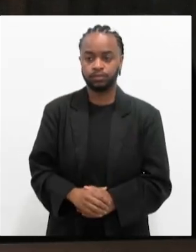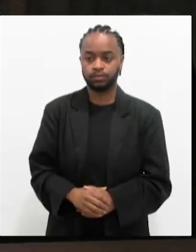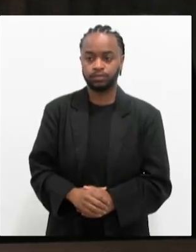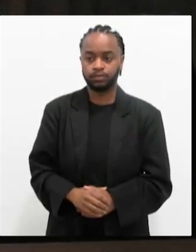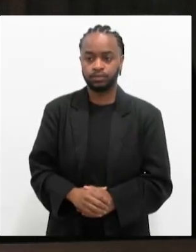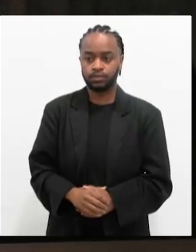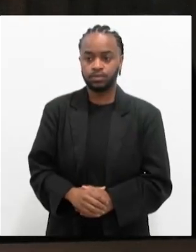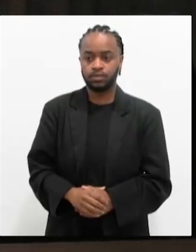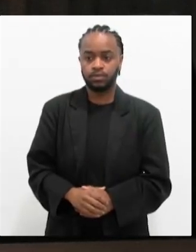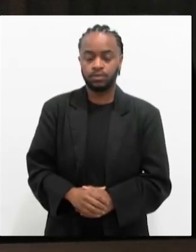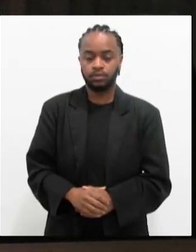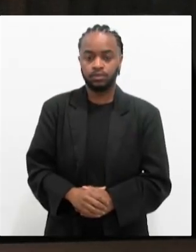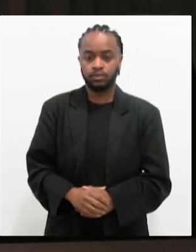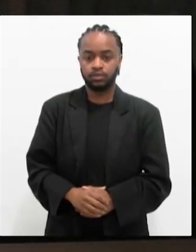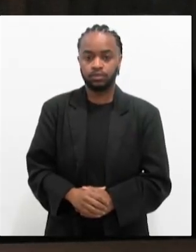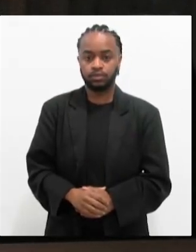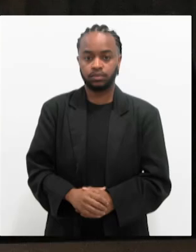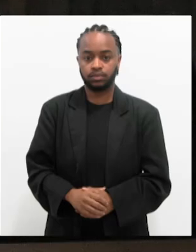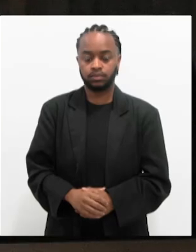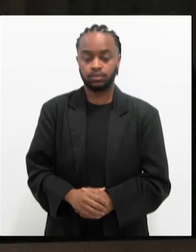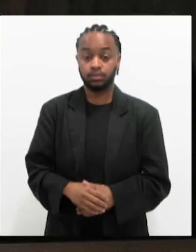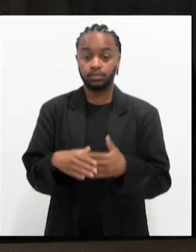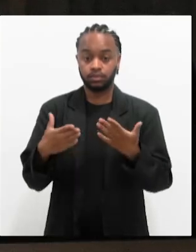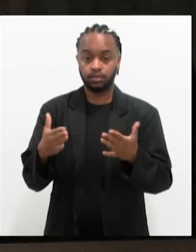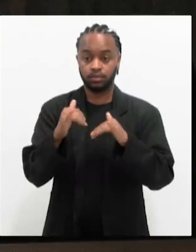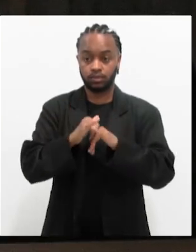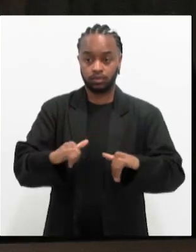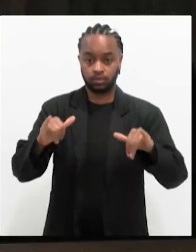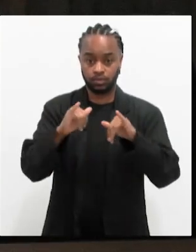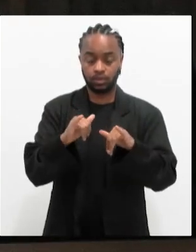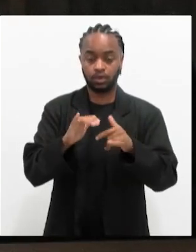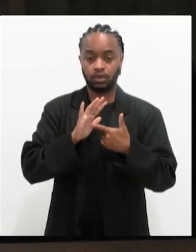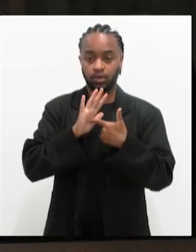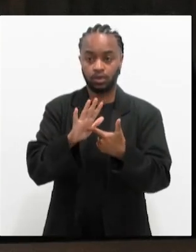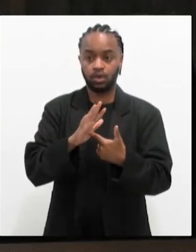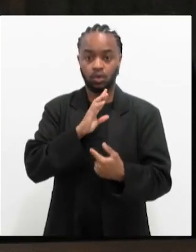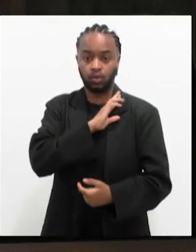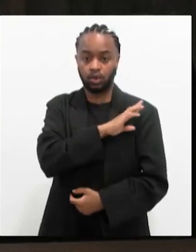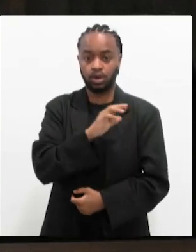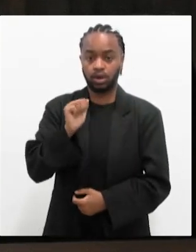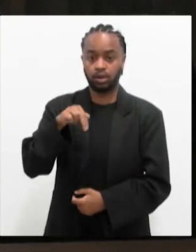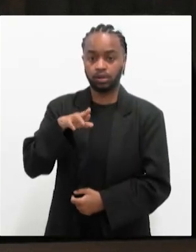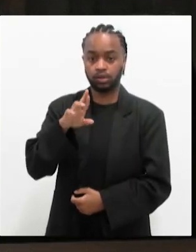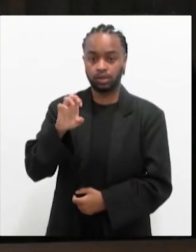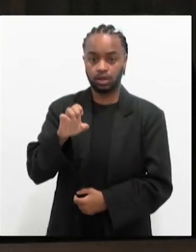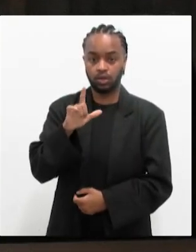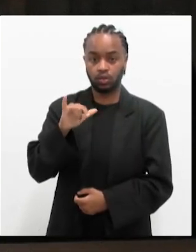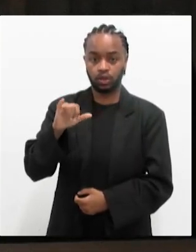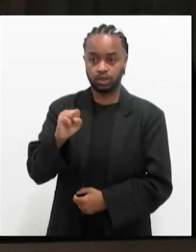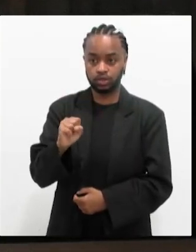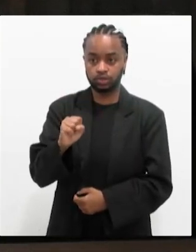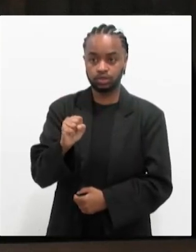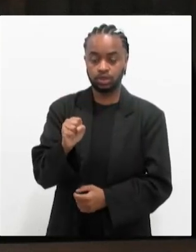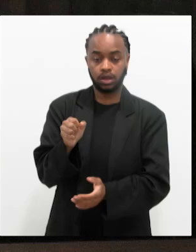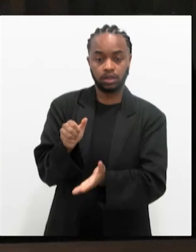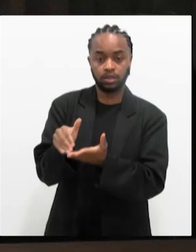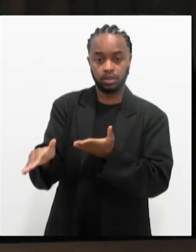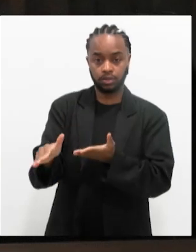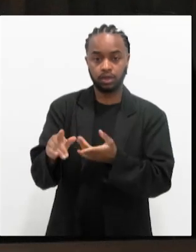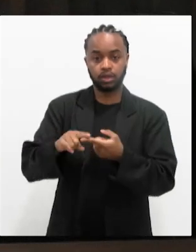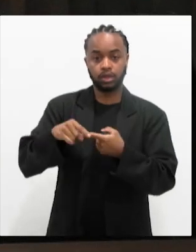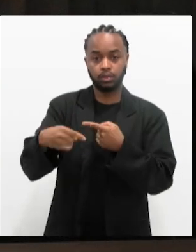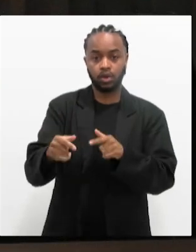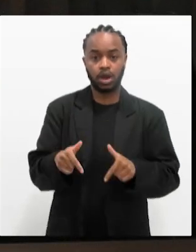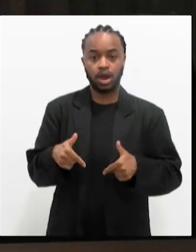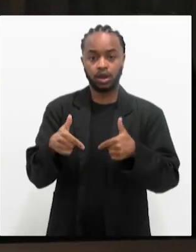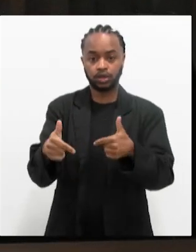E assim se denota na mídia. O coronel André Luiz de Souza Batista foi exonerado após uma operação no